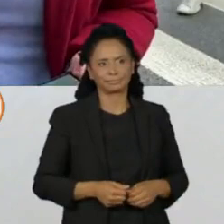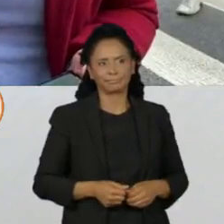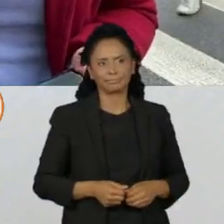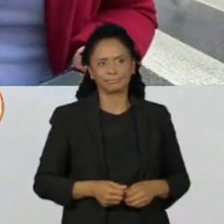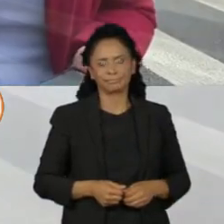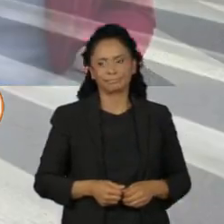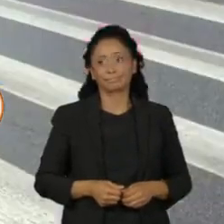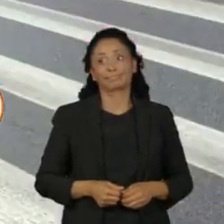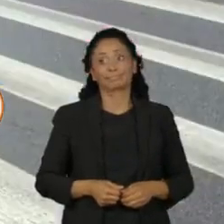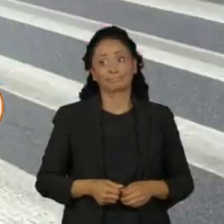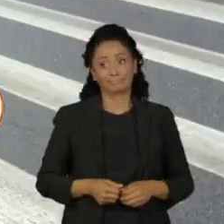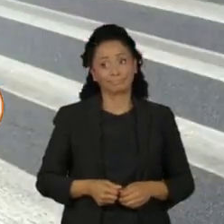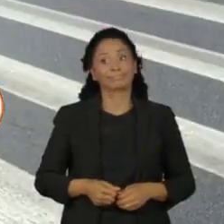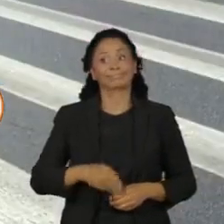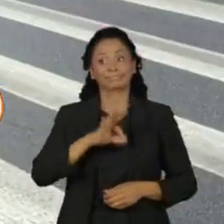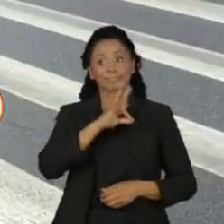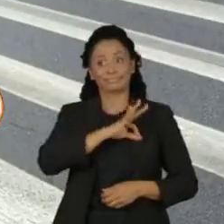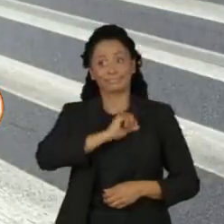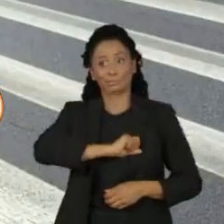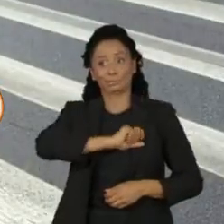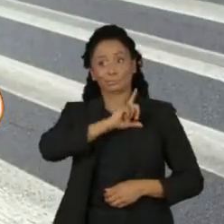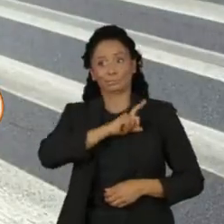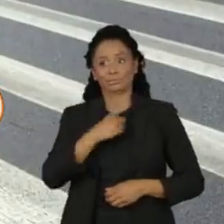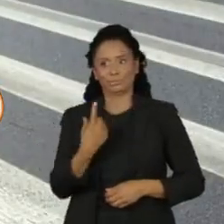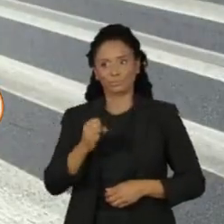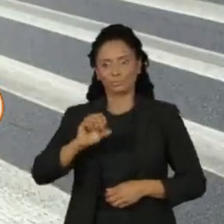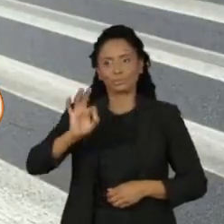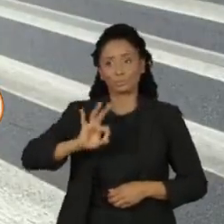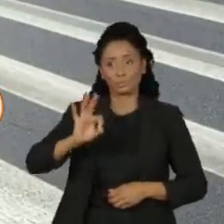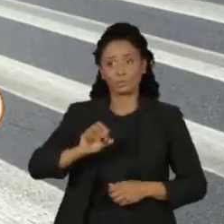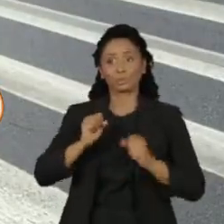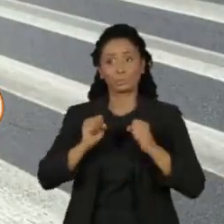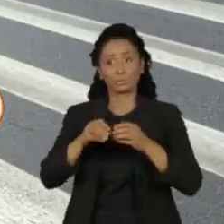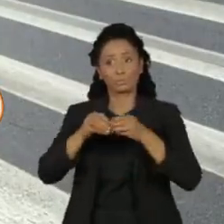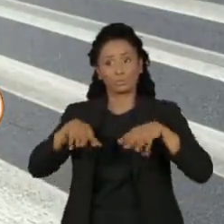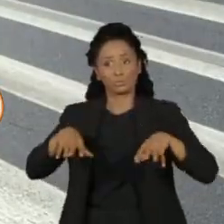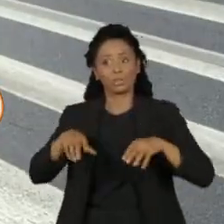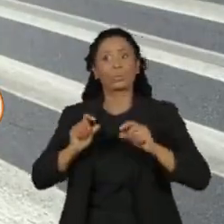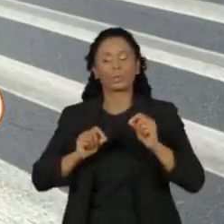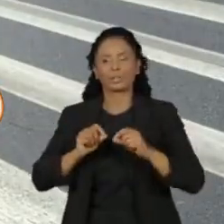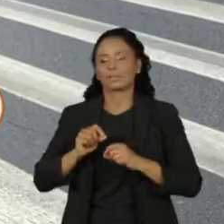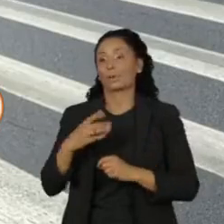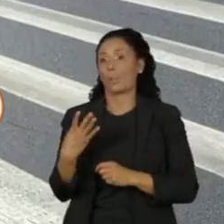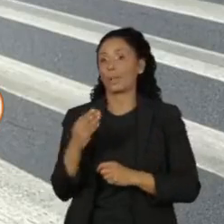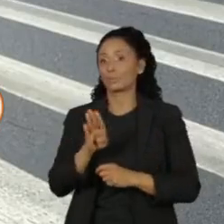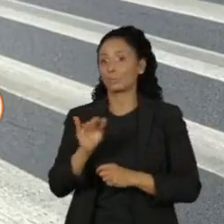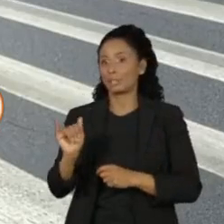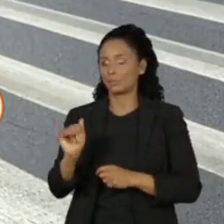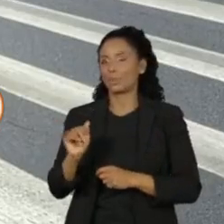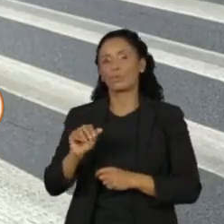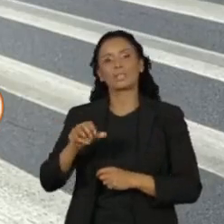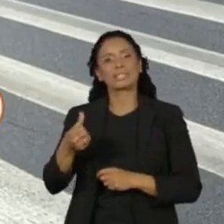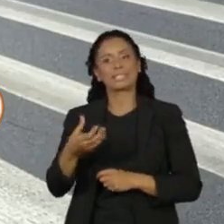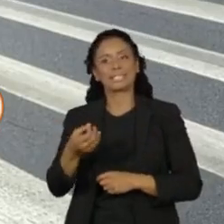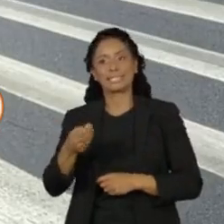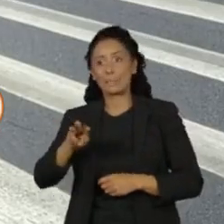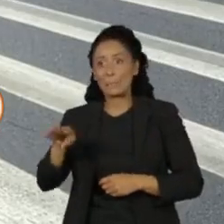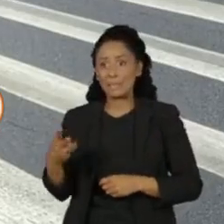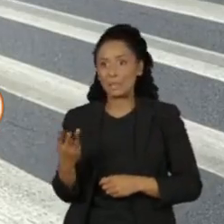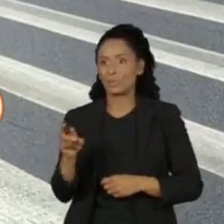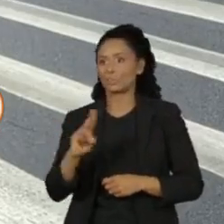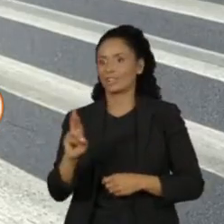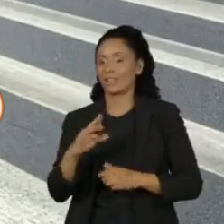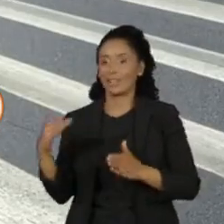Esse reajuste de 18% deve custar pelo menos 4 bilhões e 600 milhões de reais